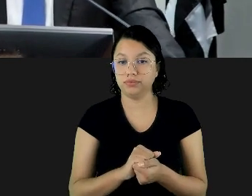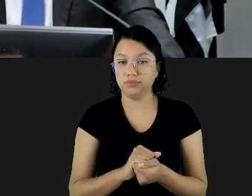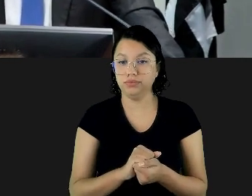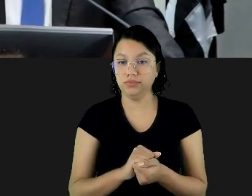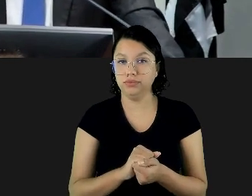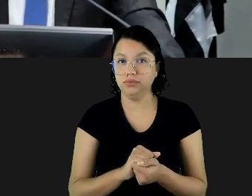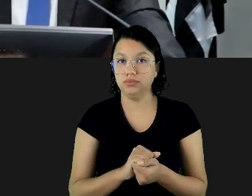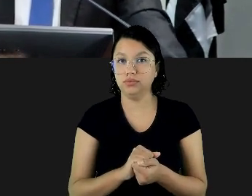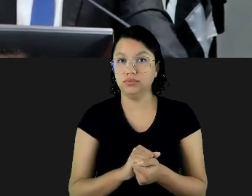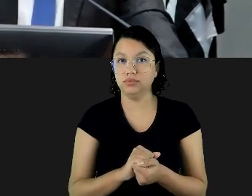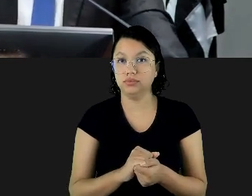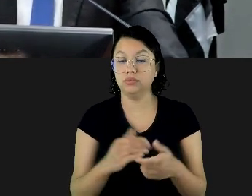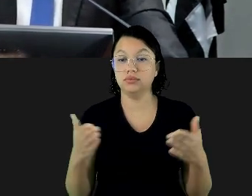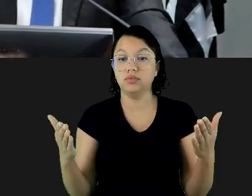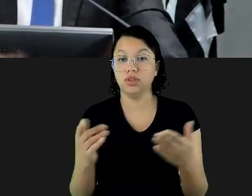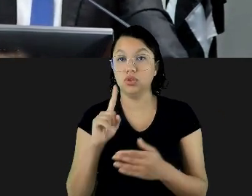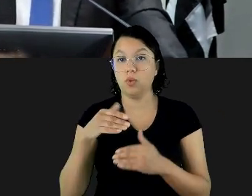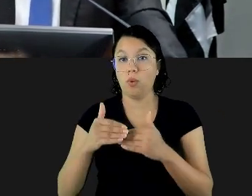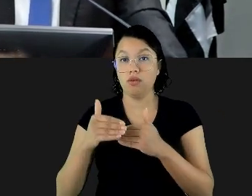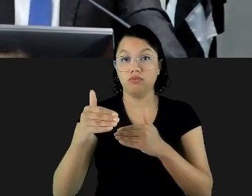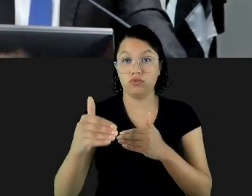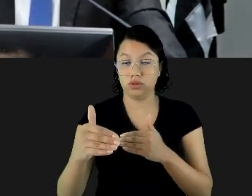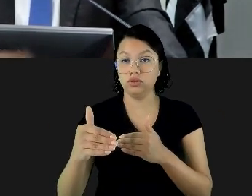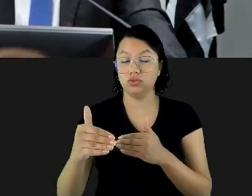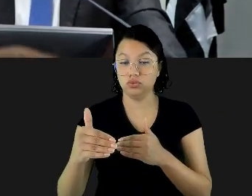Isso aqui é o avanço físico da obra.